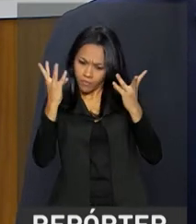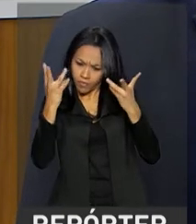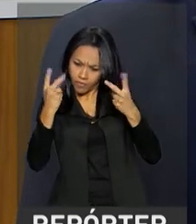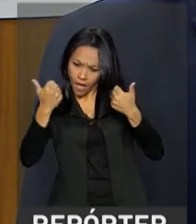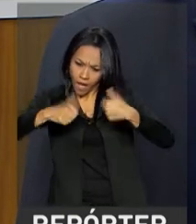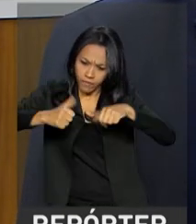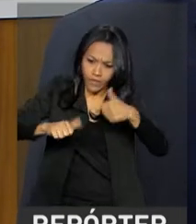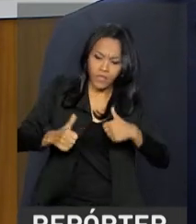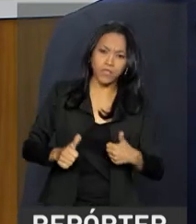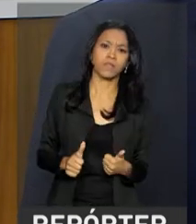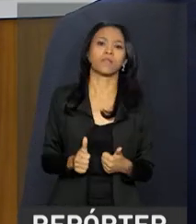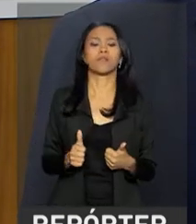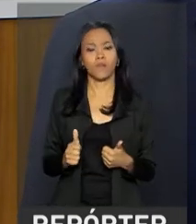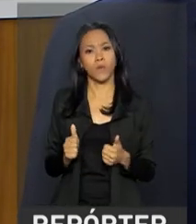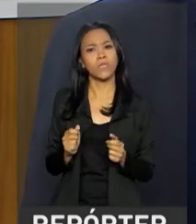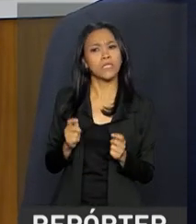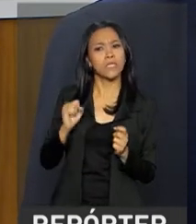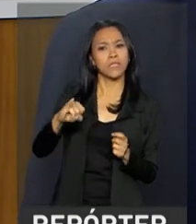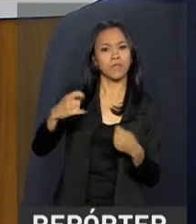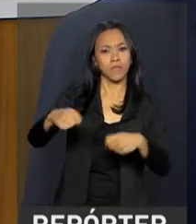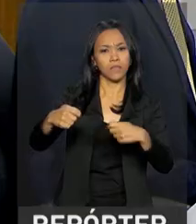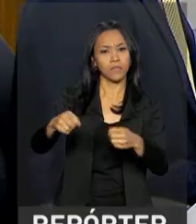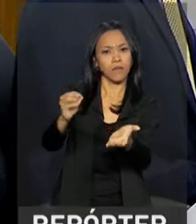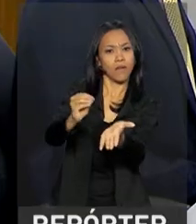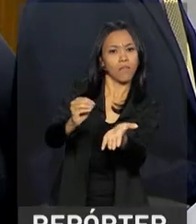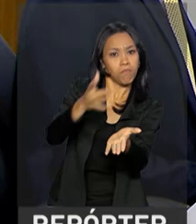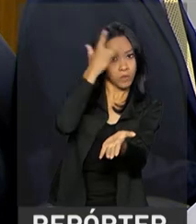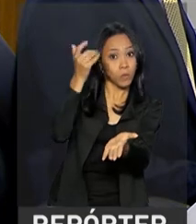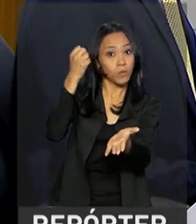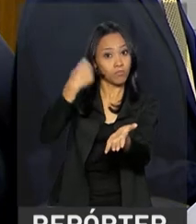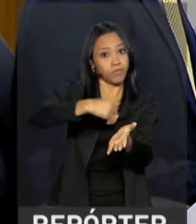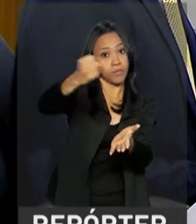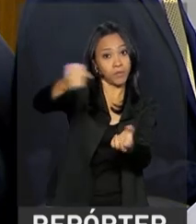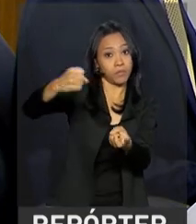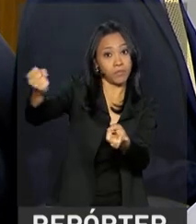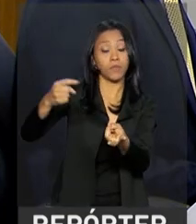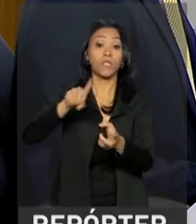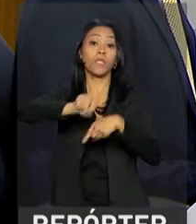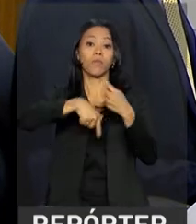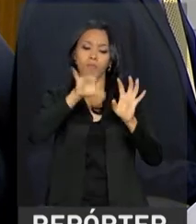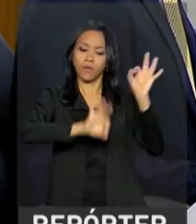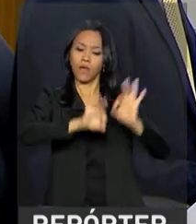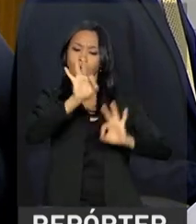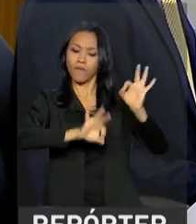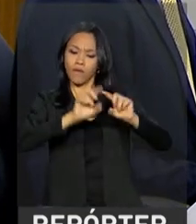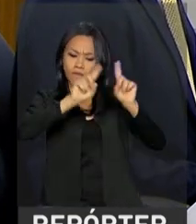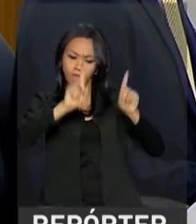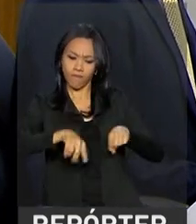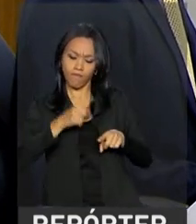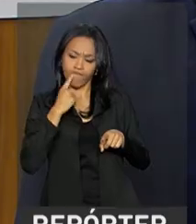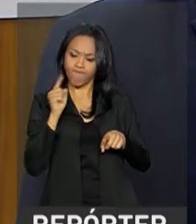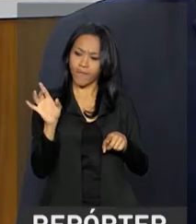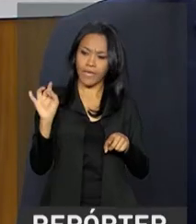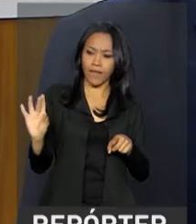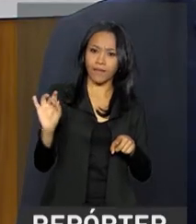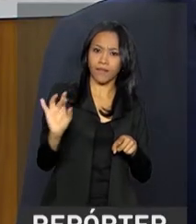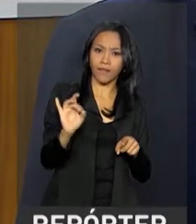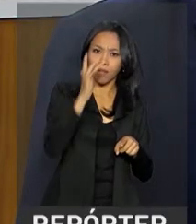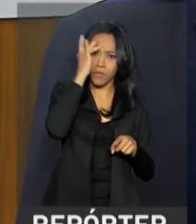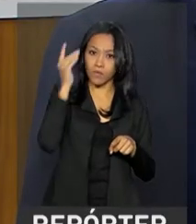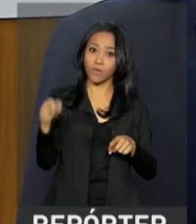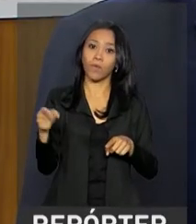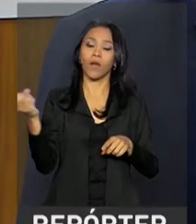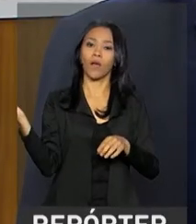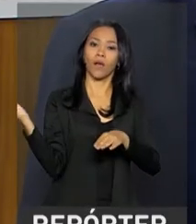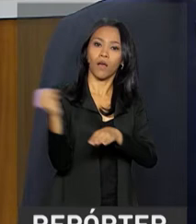avaliação da real necessidade do homem e por fim um plano de aplicação das pessoas cada pessoa que for utilizado